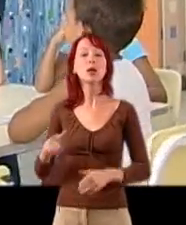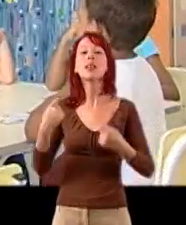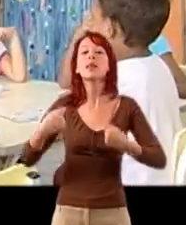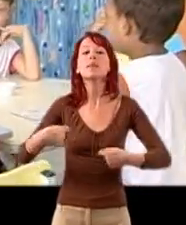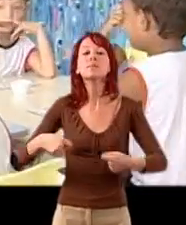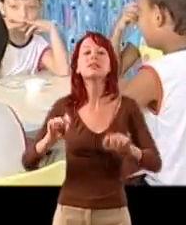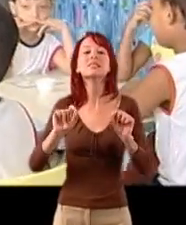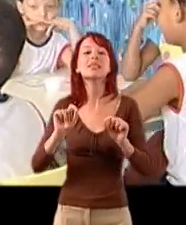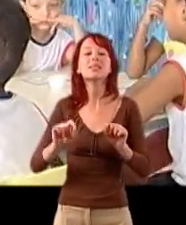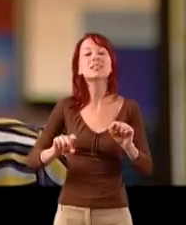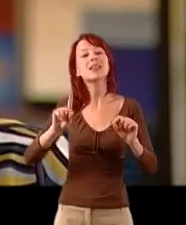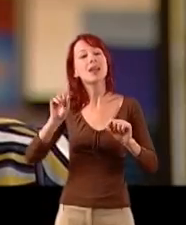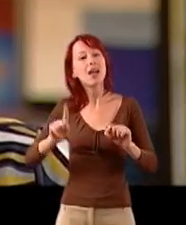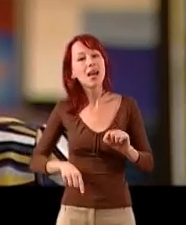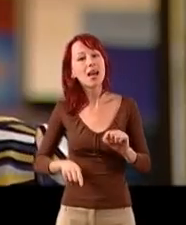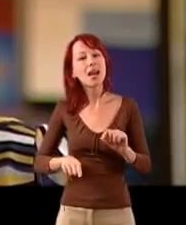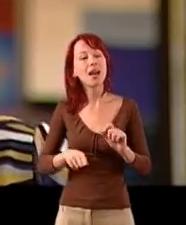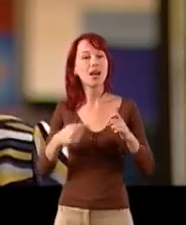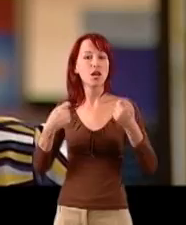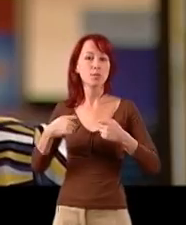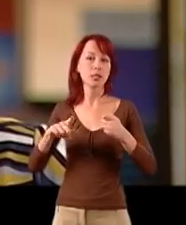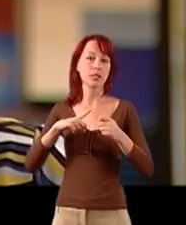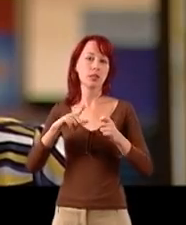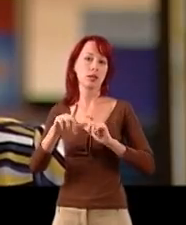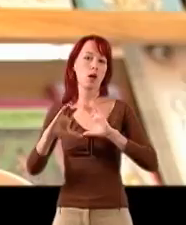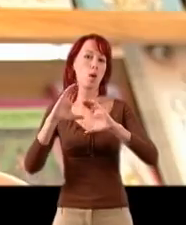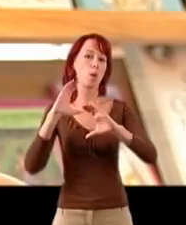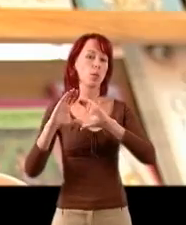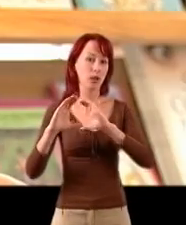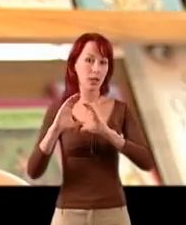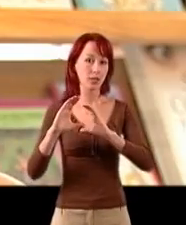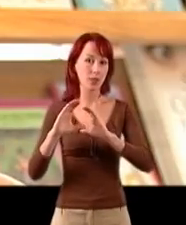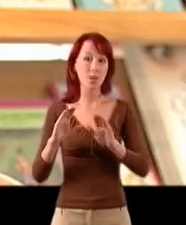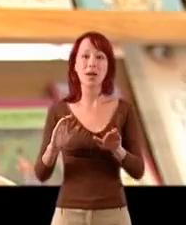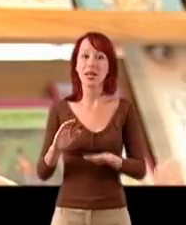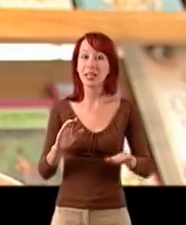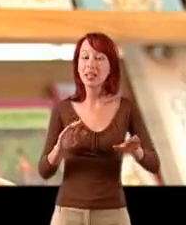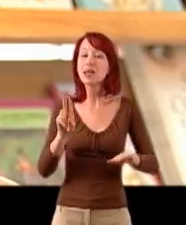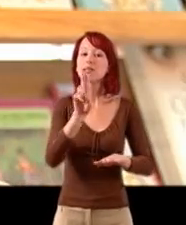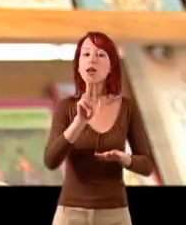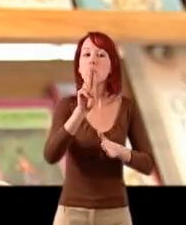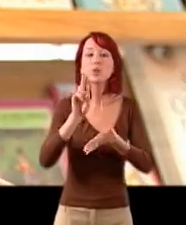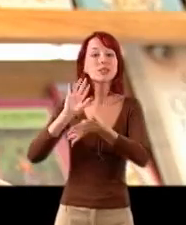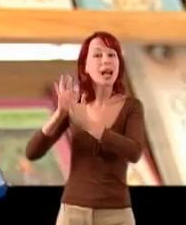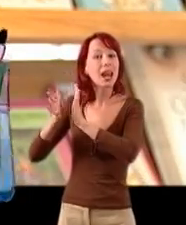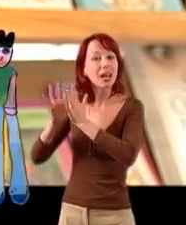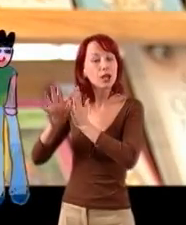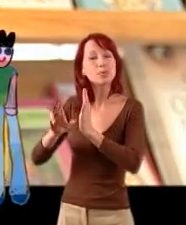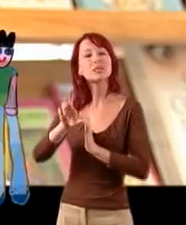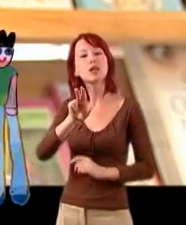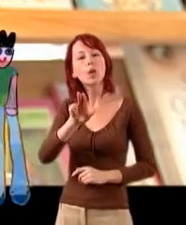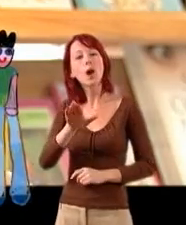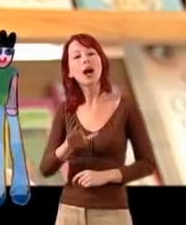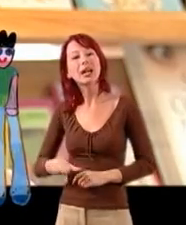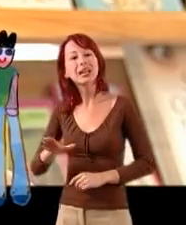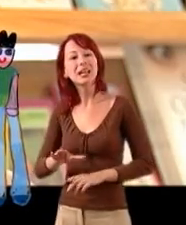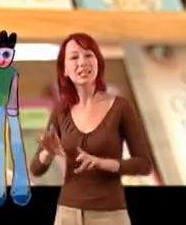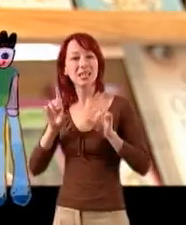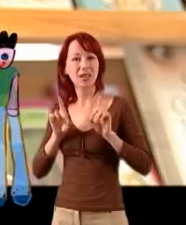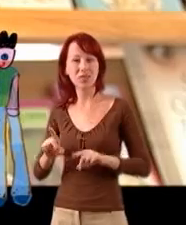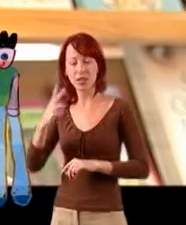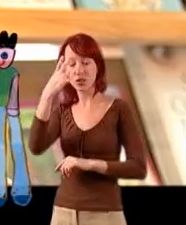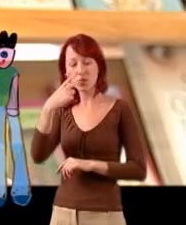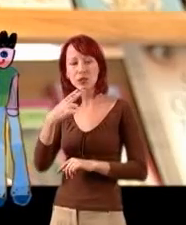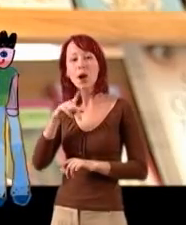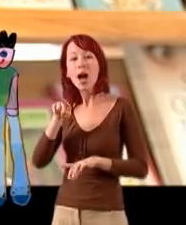precisa de códigos de comunicação. A criança com Libras, assim como a criança deficiente visual, né, é uma linguagem